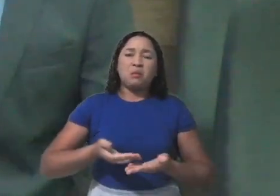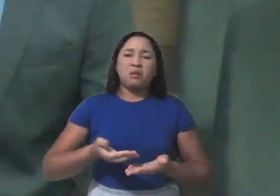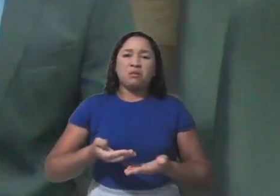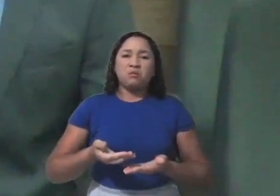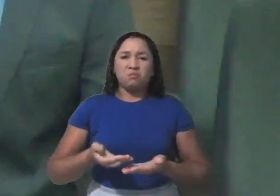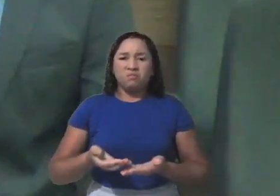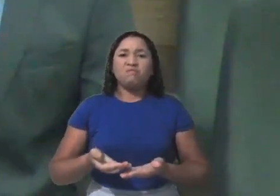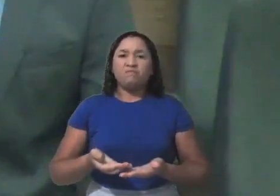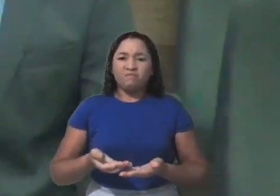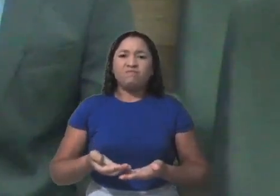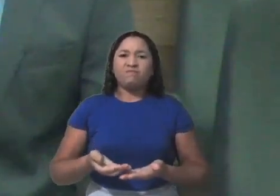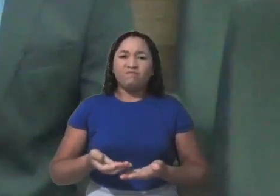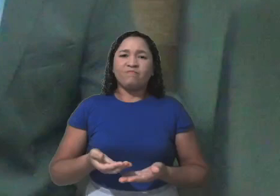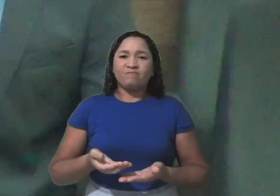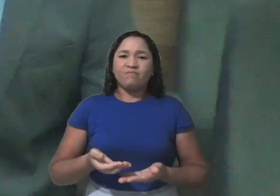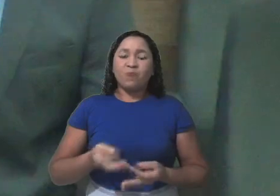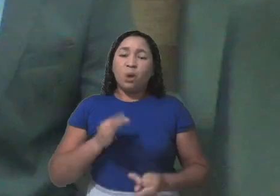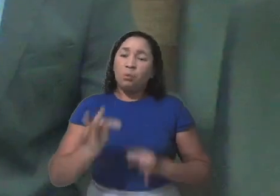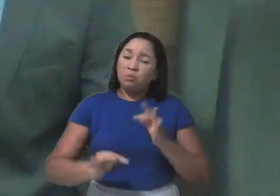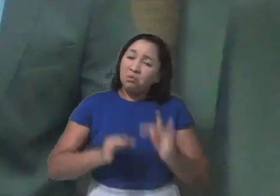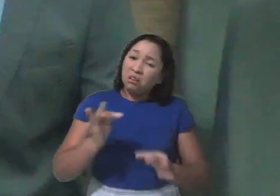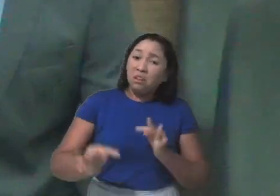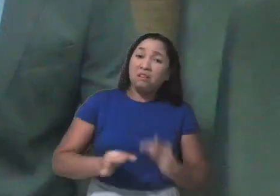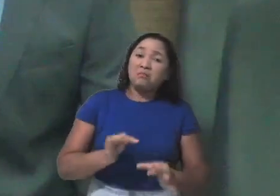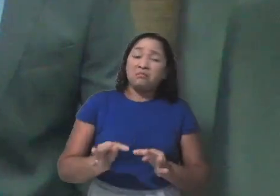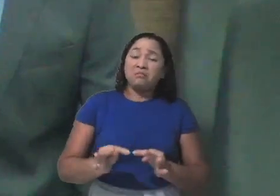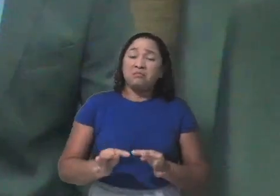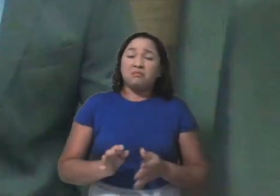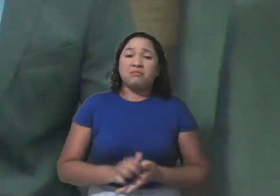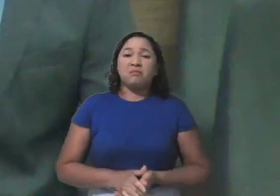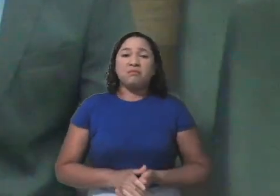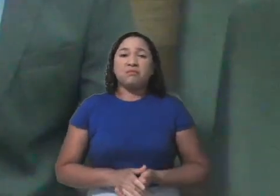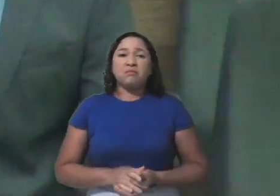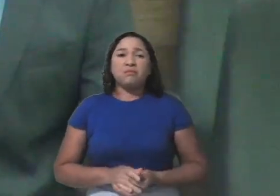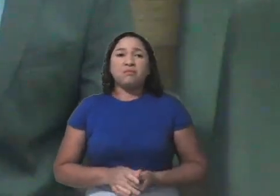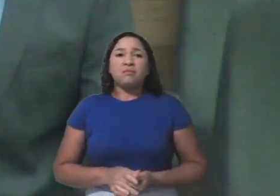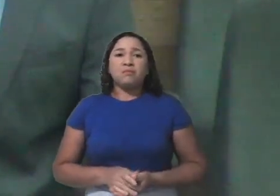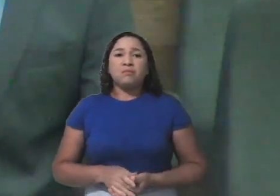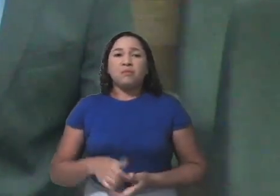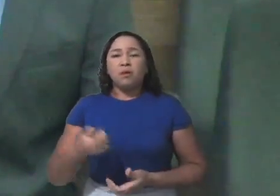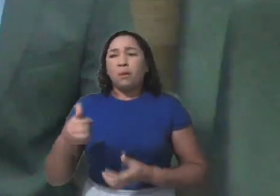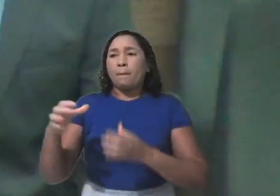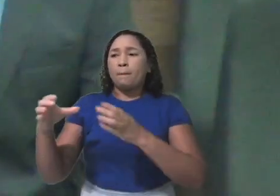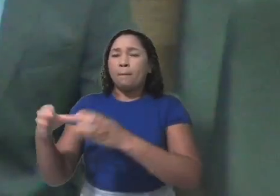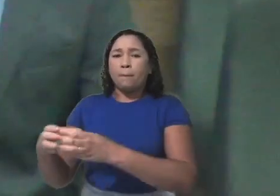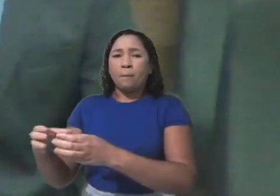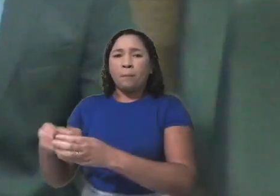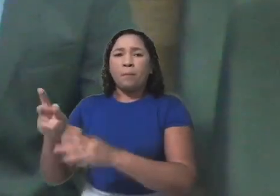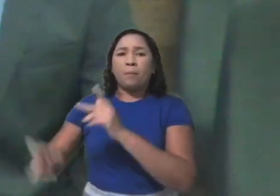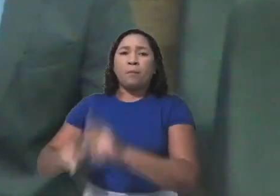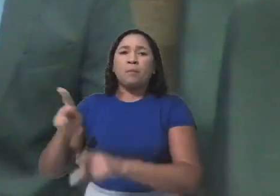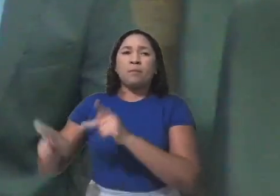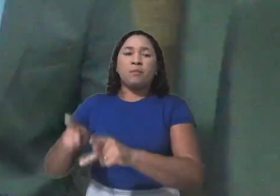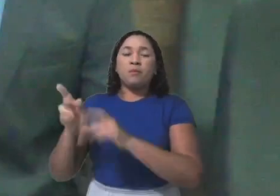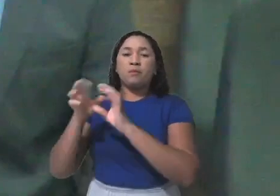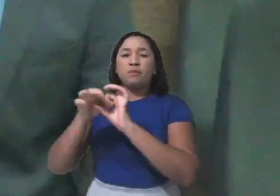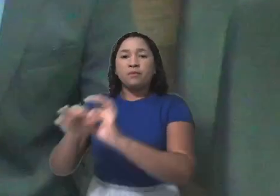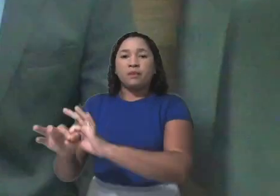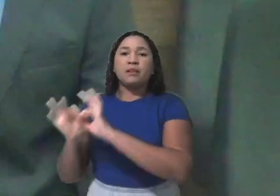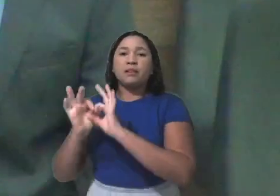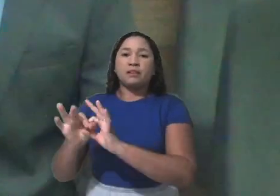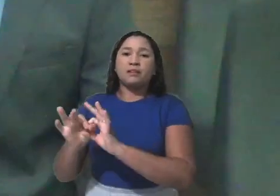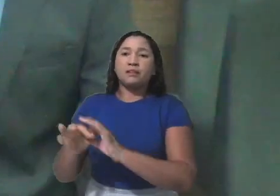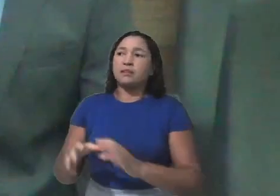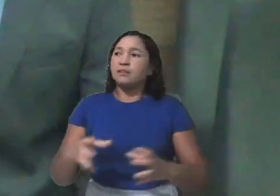Deus tratar com o homem. Uma para o povo da aliança e outra para o povo da